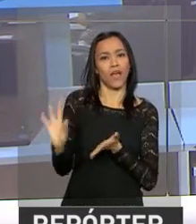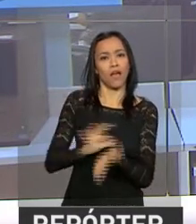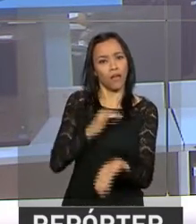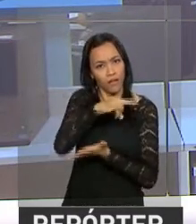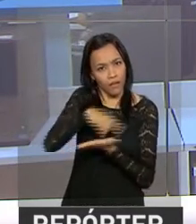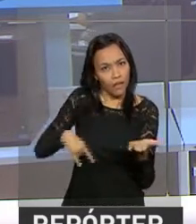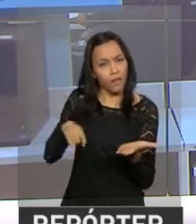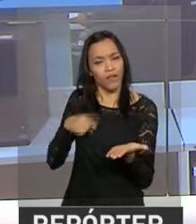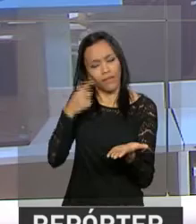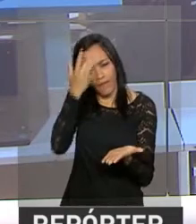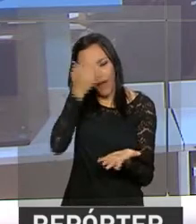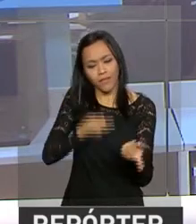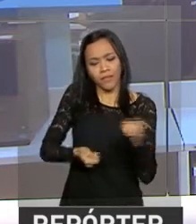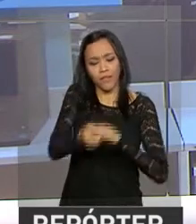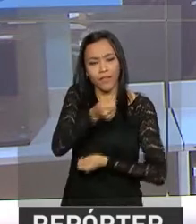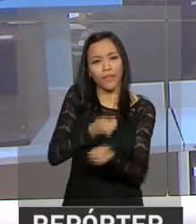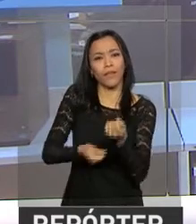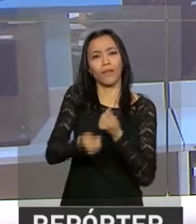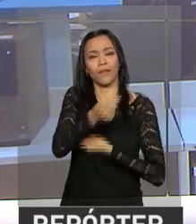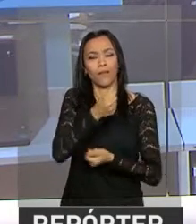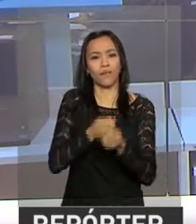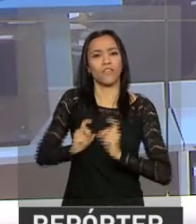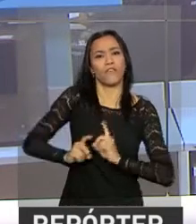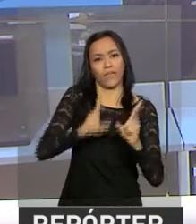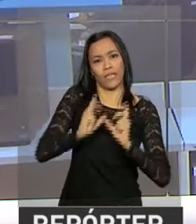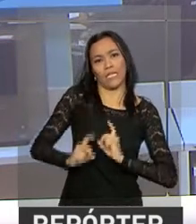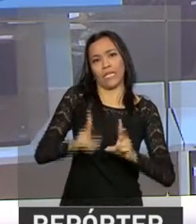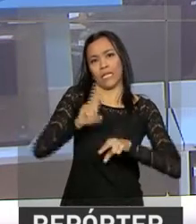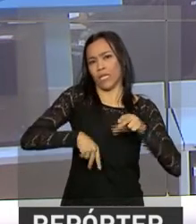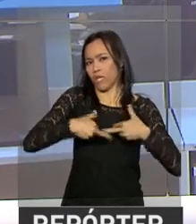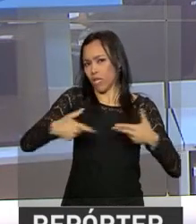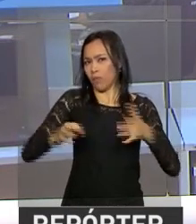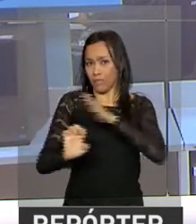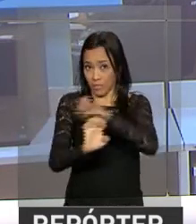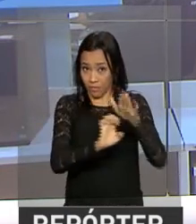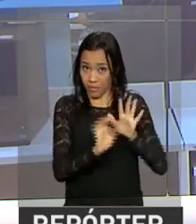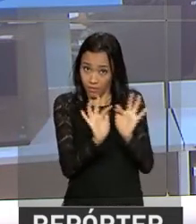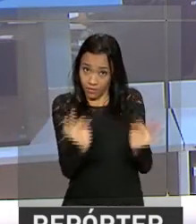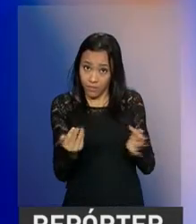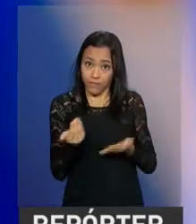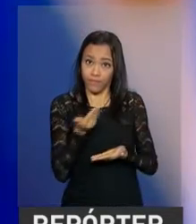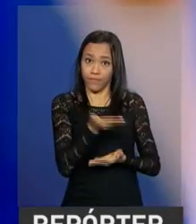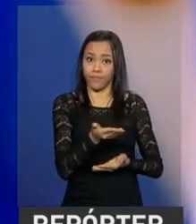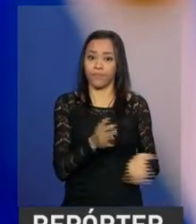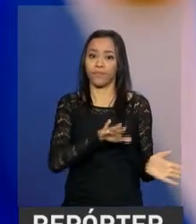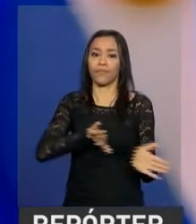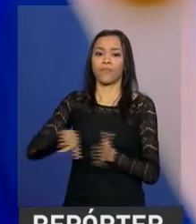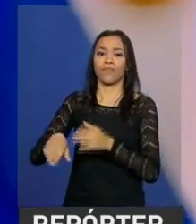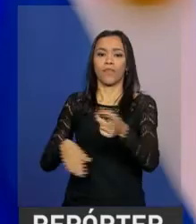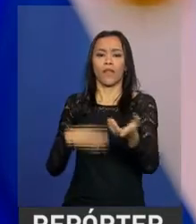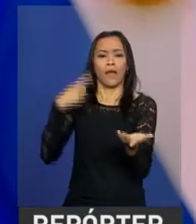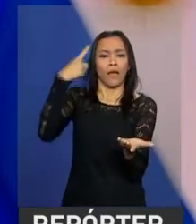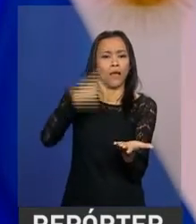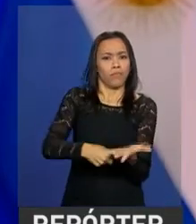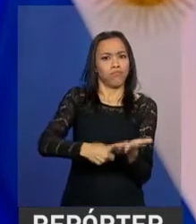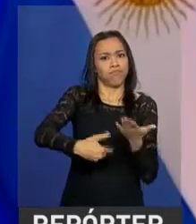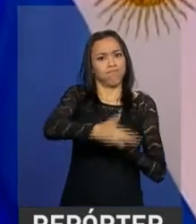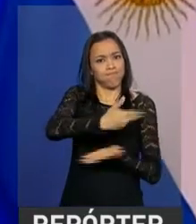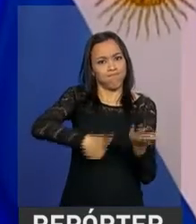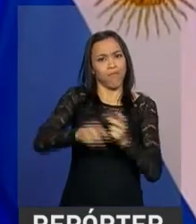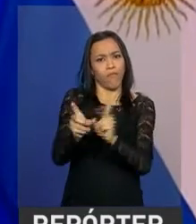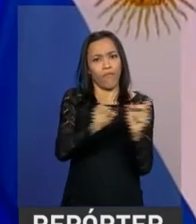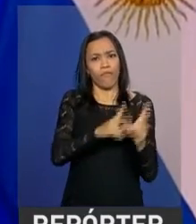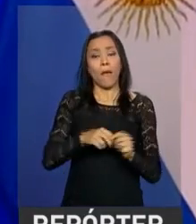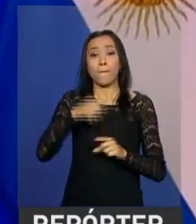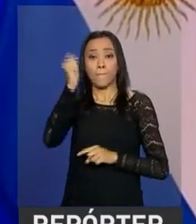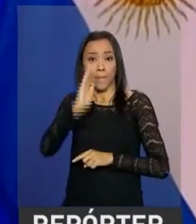facilitar os negócios e simplificar as exportações para as micro e pequenas empresas. Parceiros tradicionais, Brasil e Argentina,